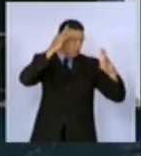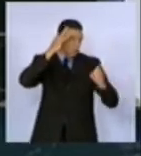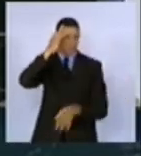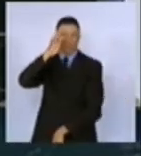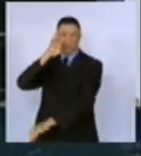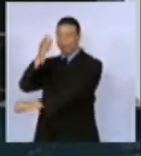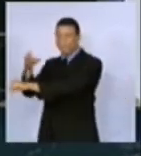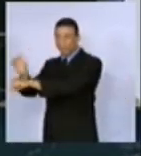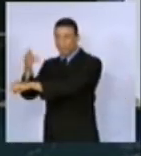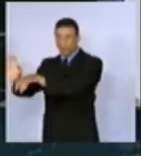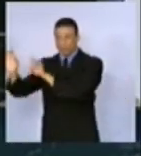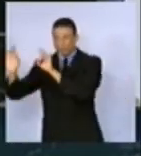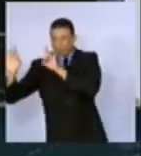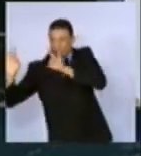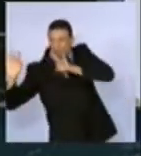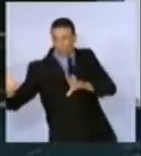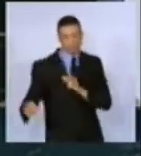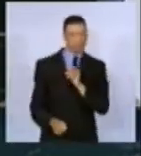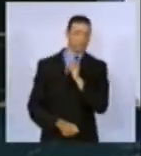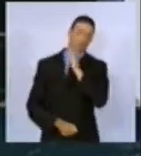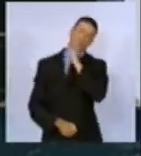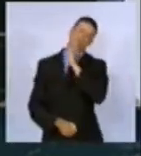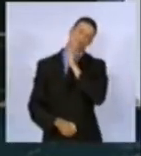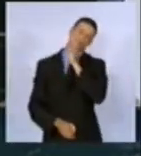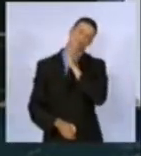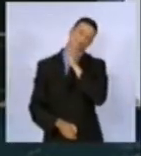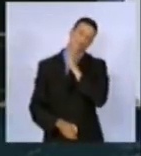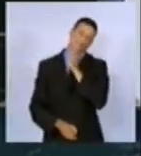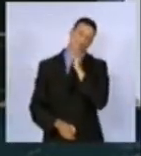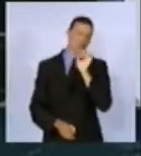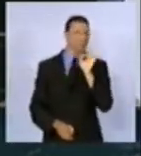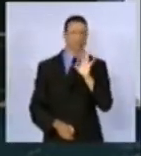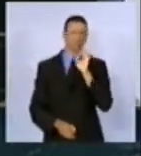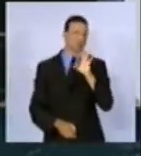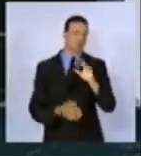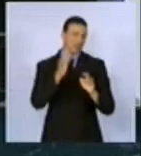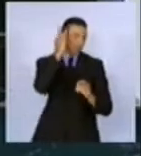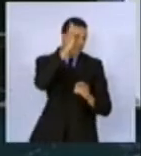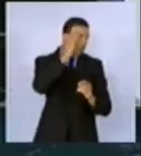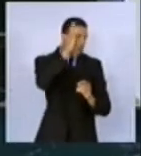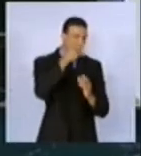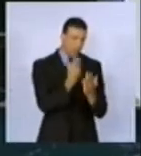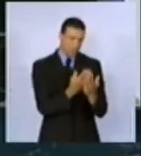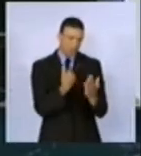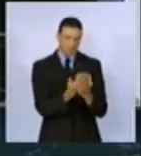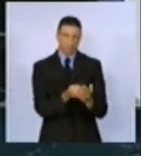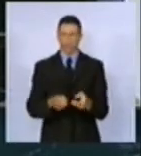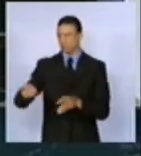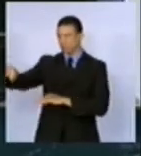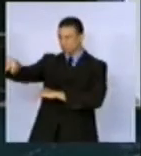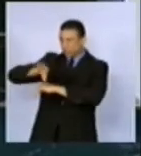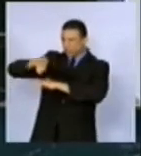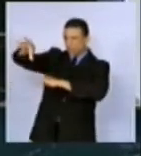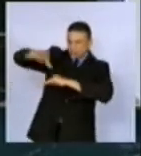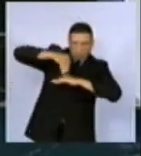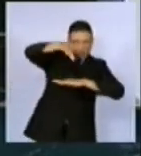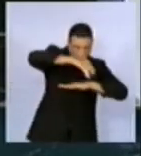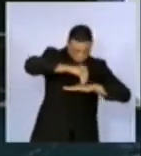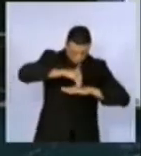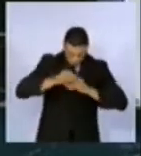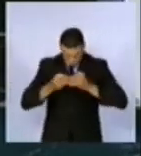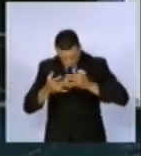mas não tem um conhecimento enciclopédico e elas são esses diversos setores e as informações Aqui foram